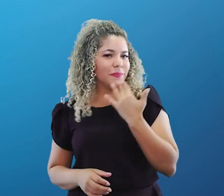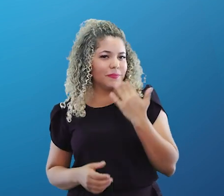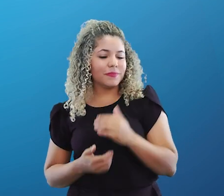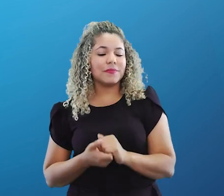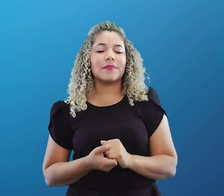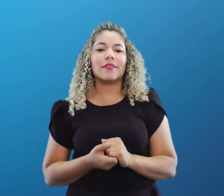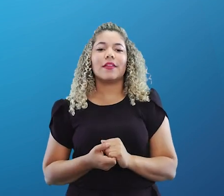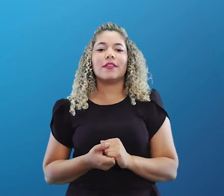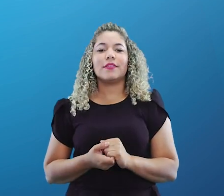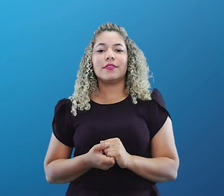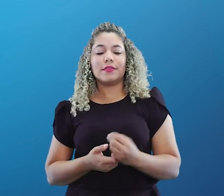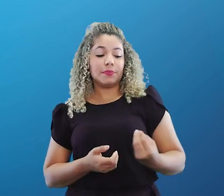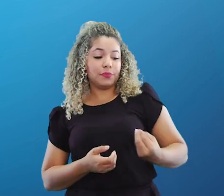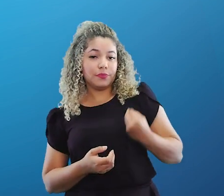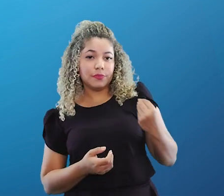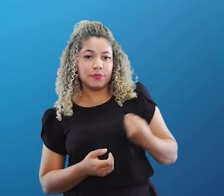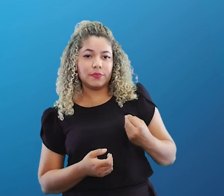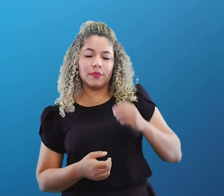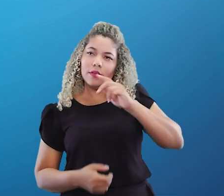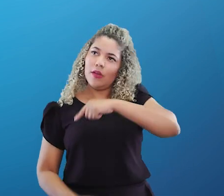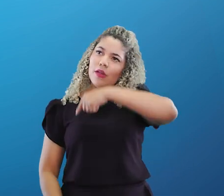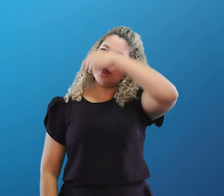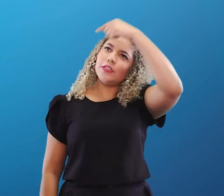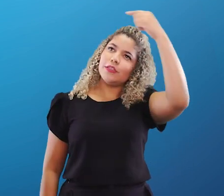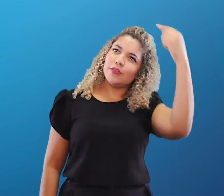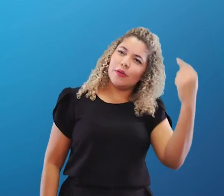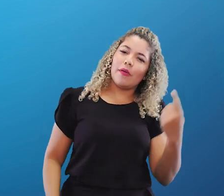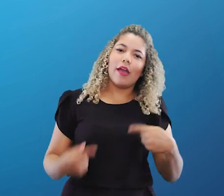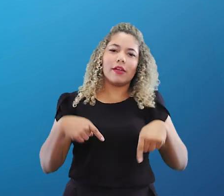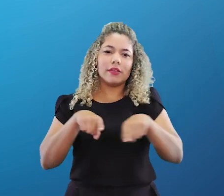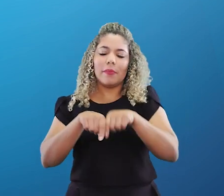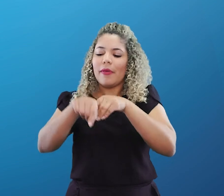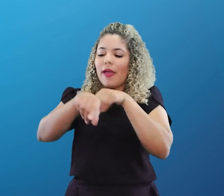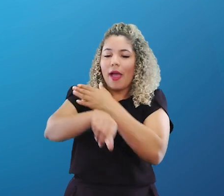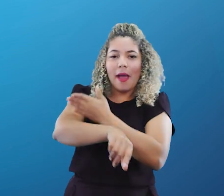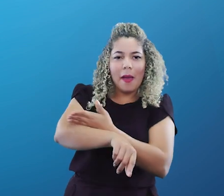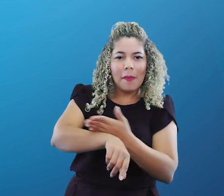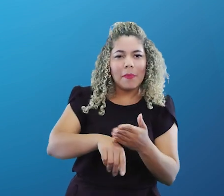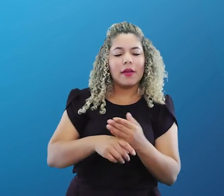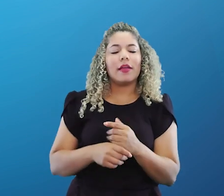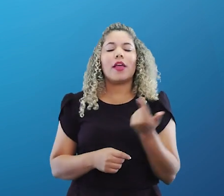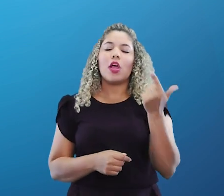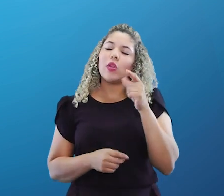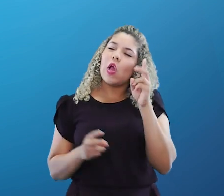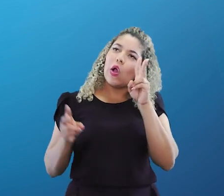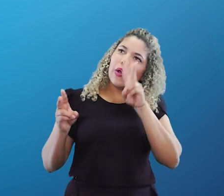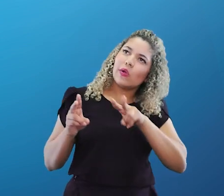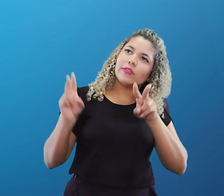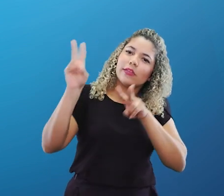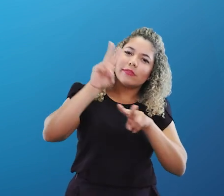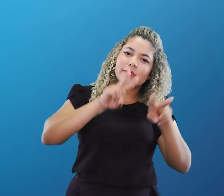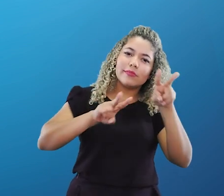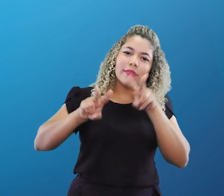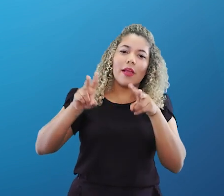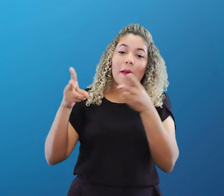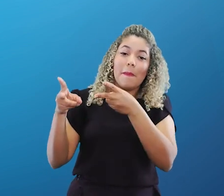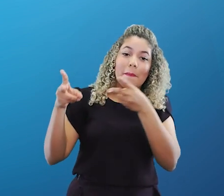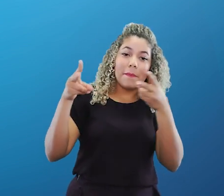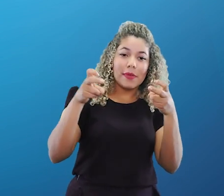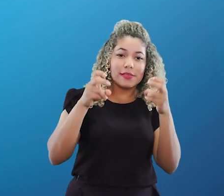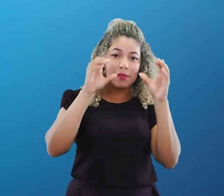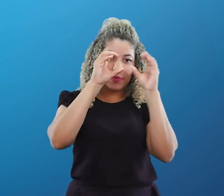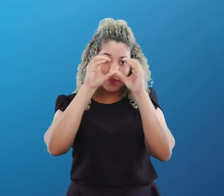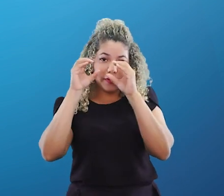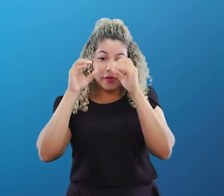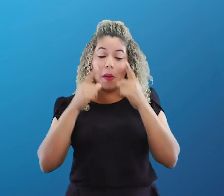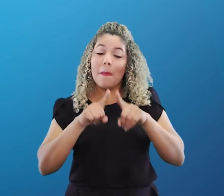cores, tanto as cores que estão presentes no arco-íris, como a cor branca, elas fazem essa frequência ser percebida